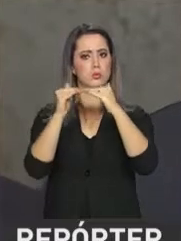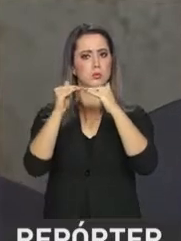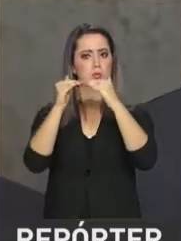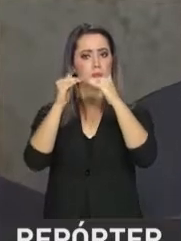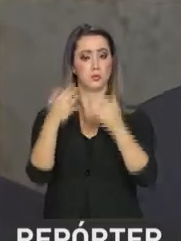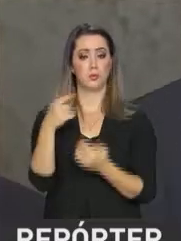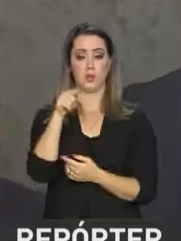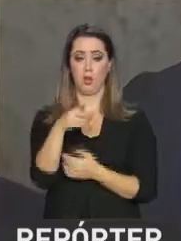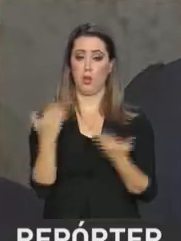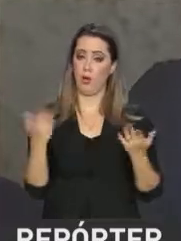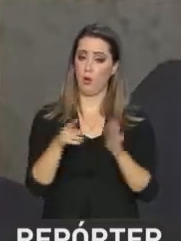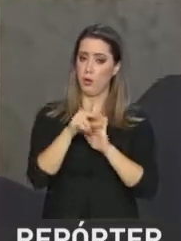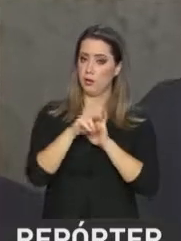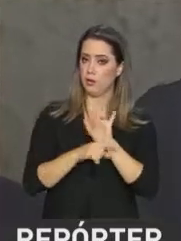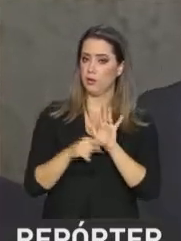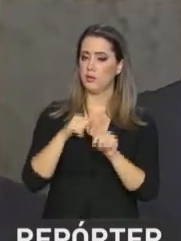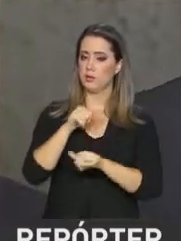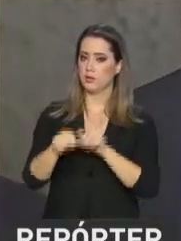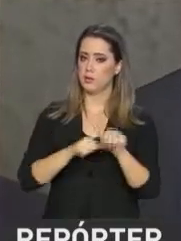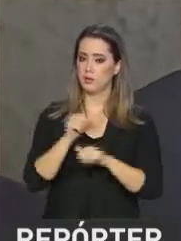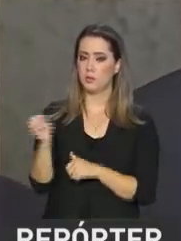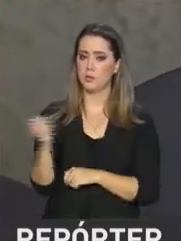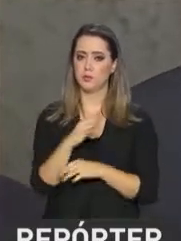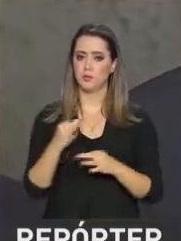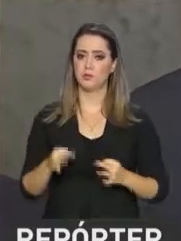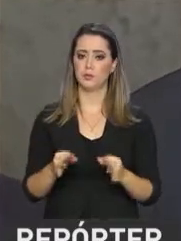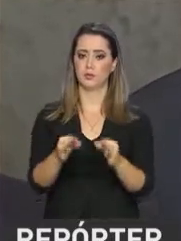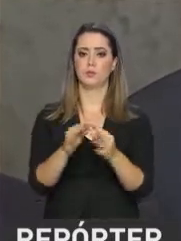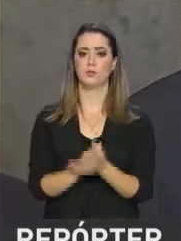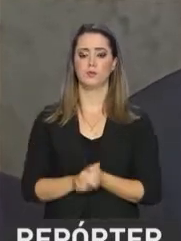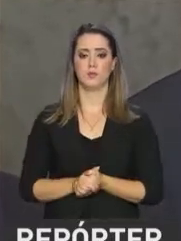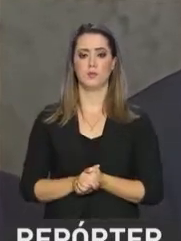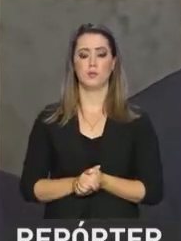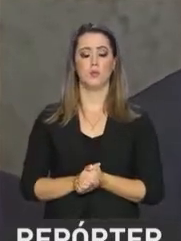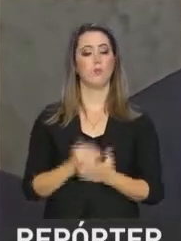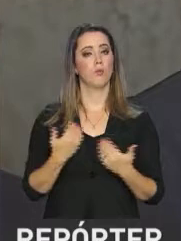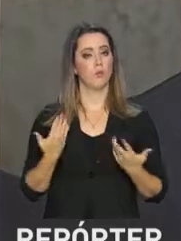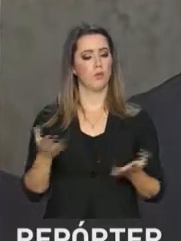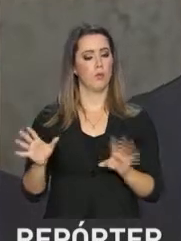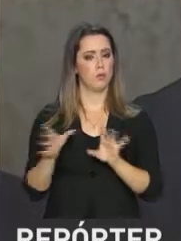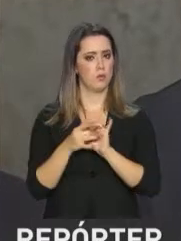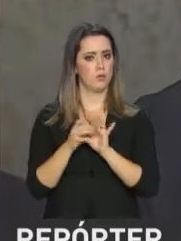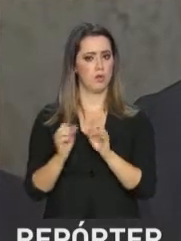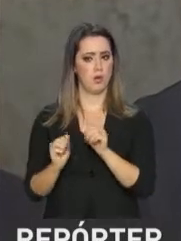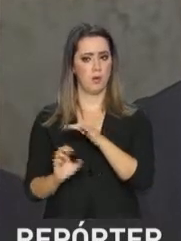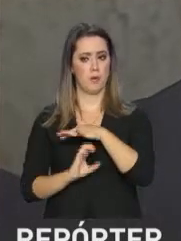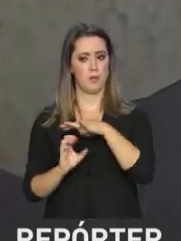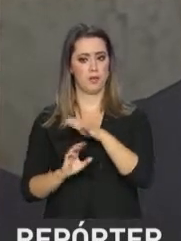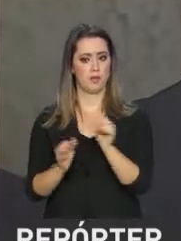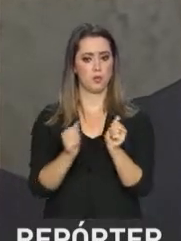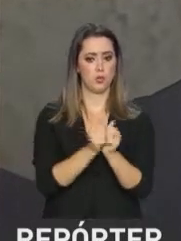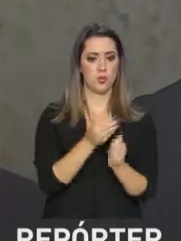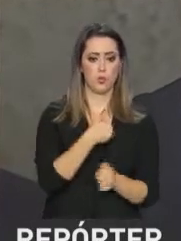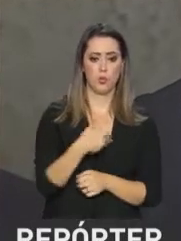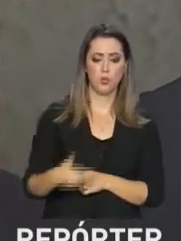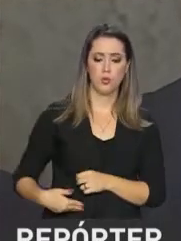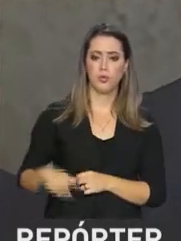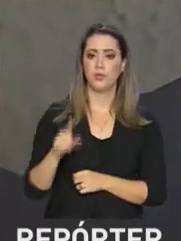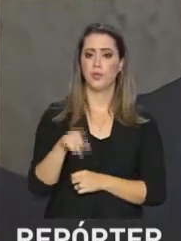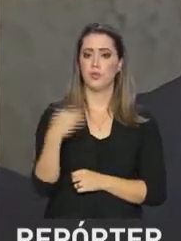que esse conhecimento se transforma em inovação essa integração público privada é fundamental